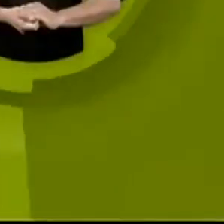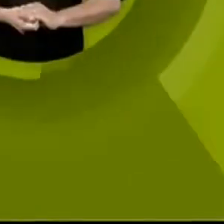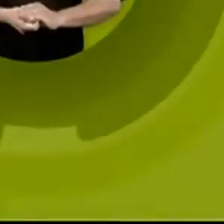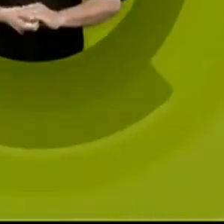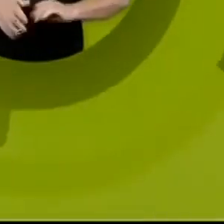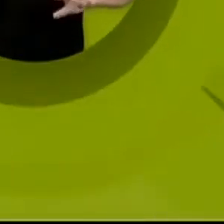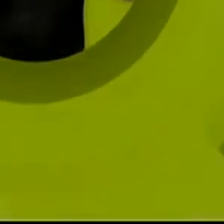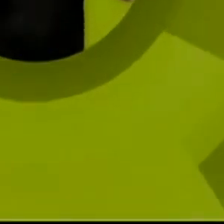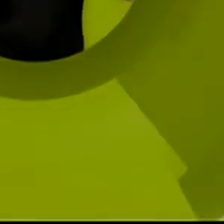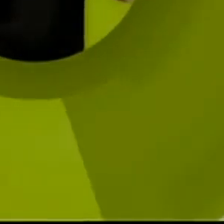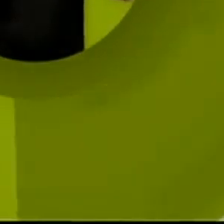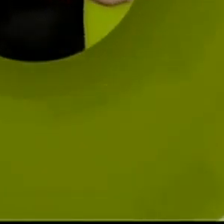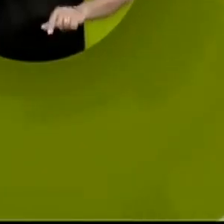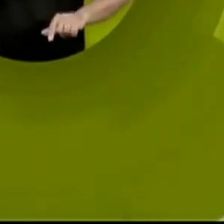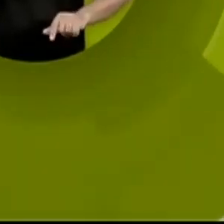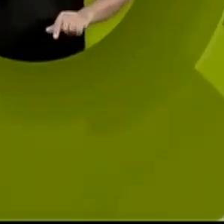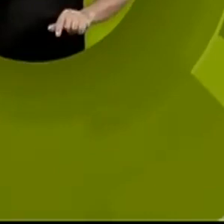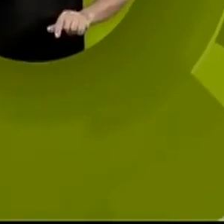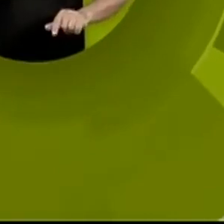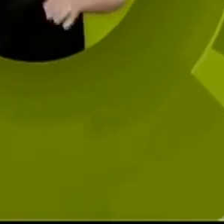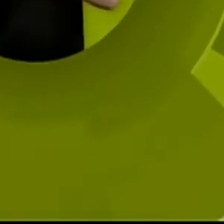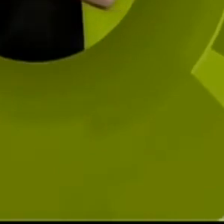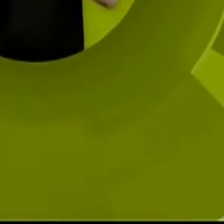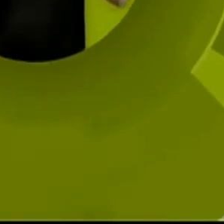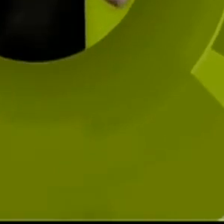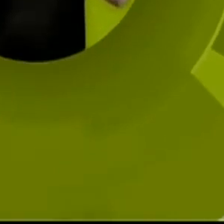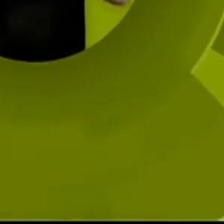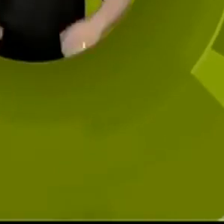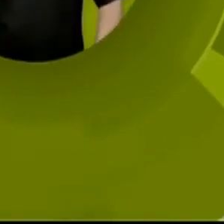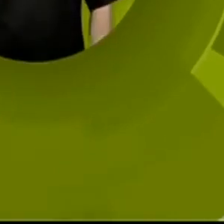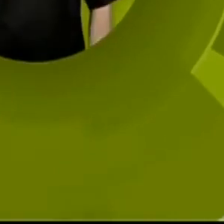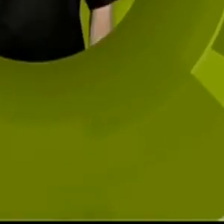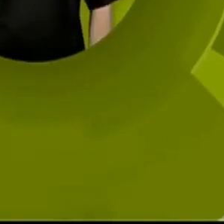O programa a seguir é livre para todos os públicos.